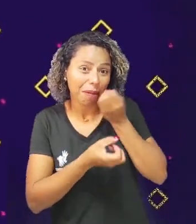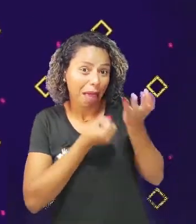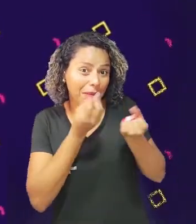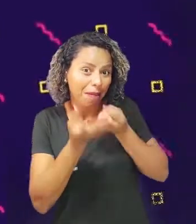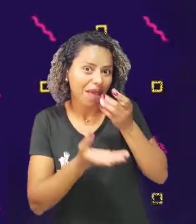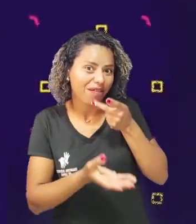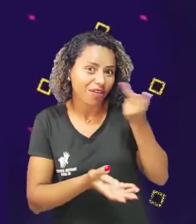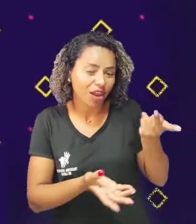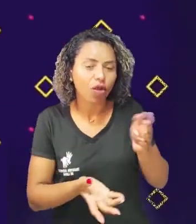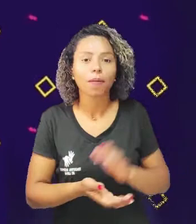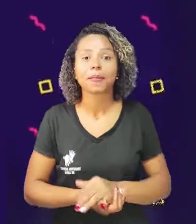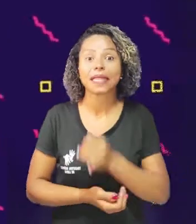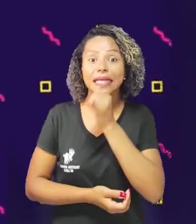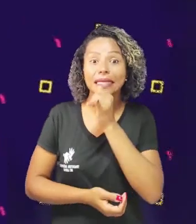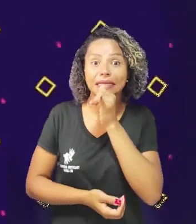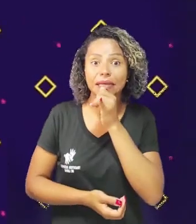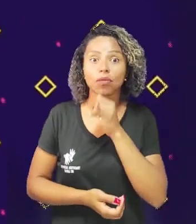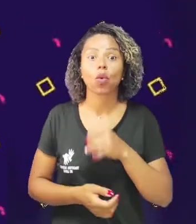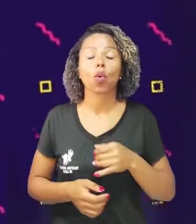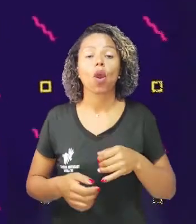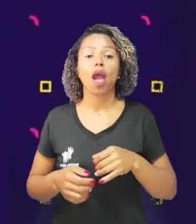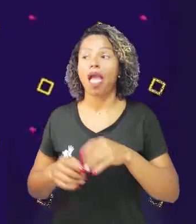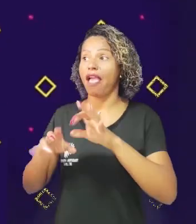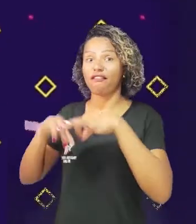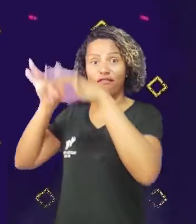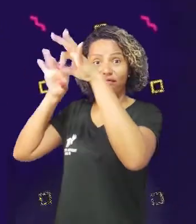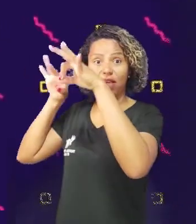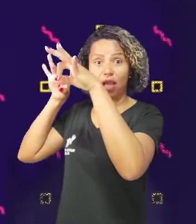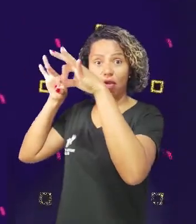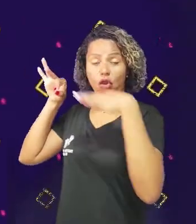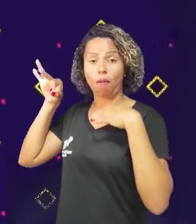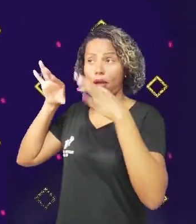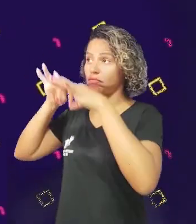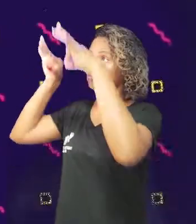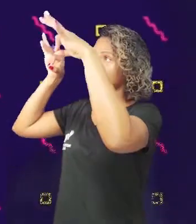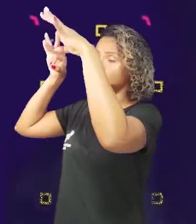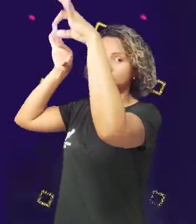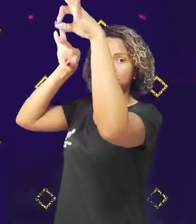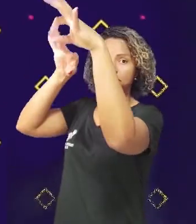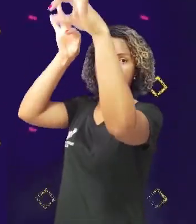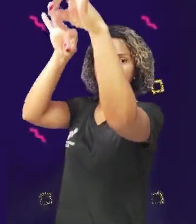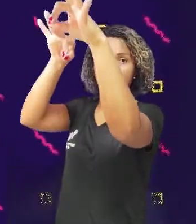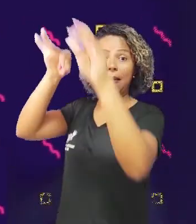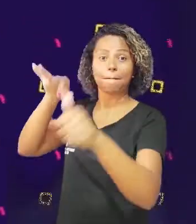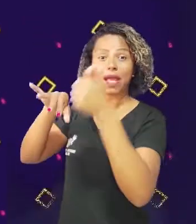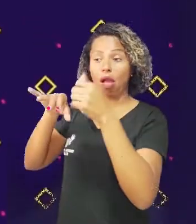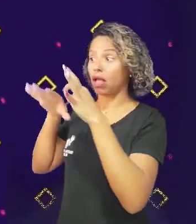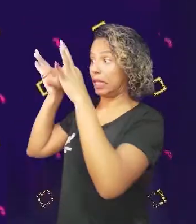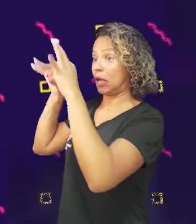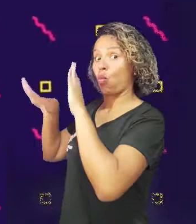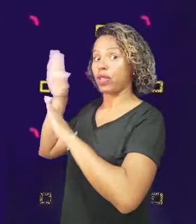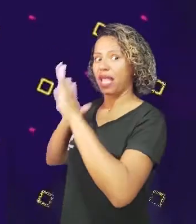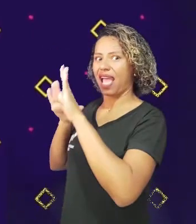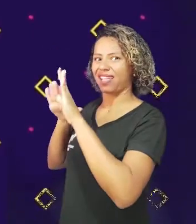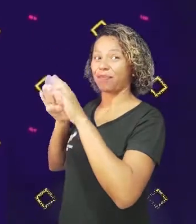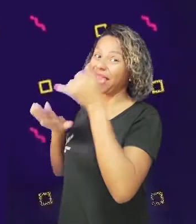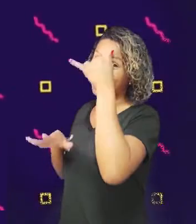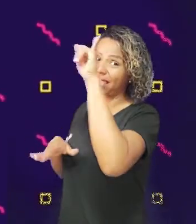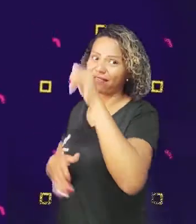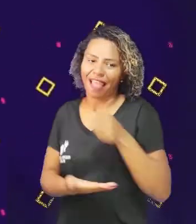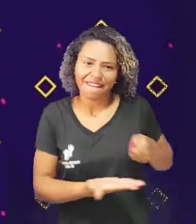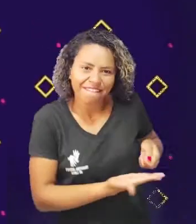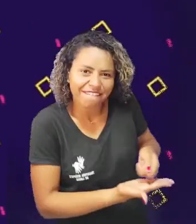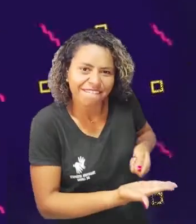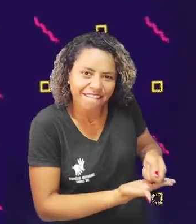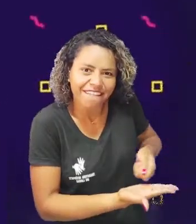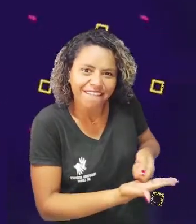minha esposa me ajudou aqui também, né, quando você tirar a roupa do varal, você tirar ela o máximo, assim, sem amassar muito, para na hora de passar com o